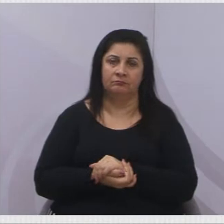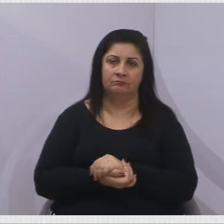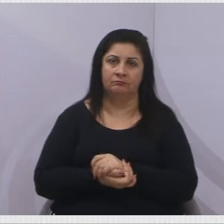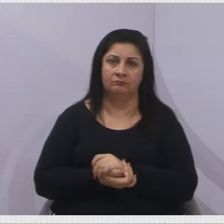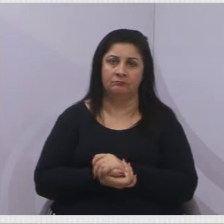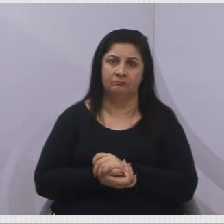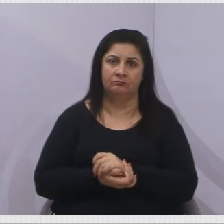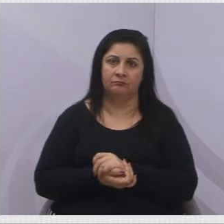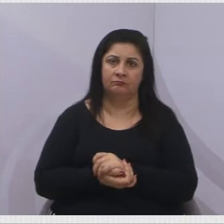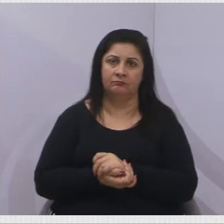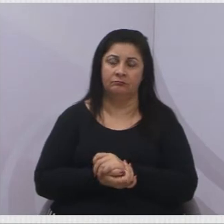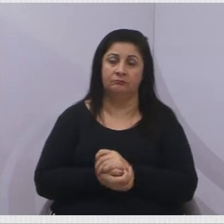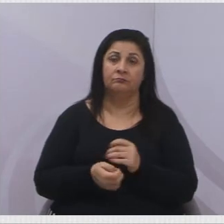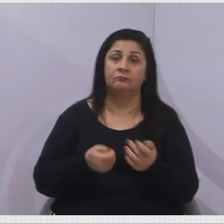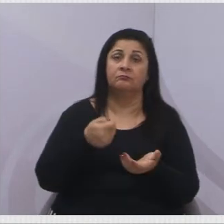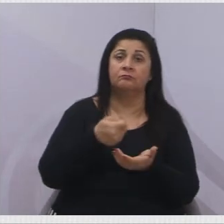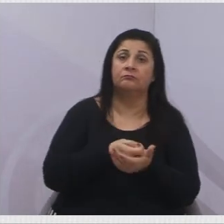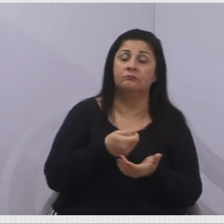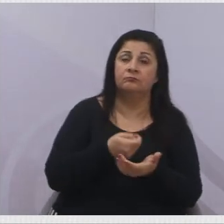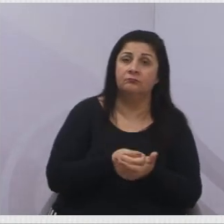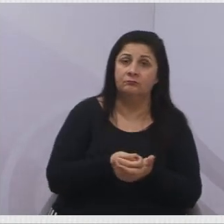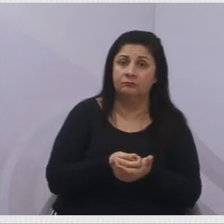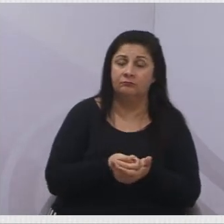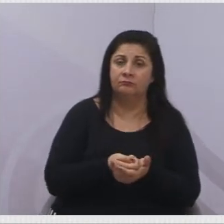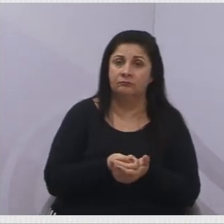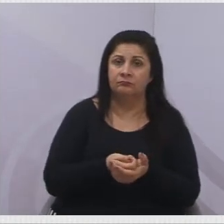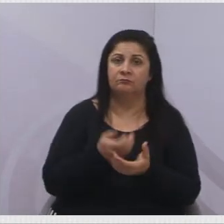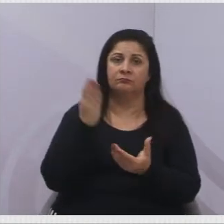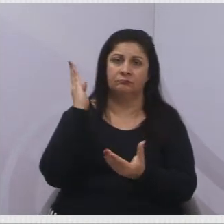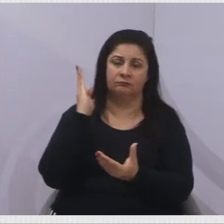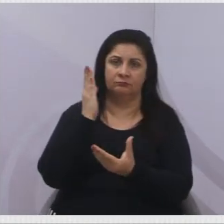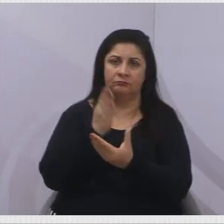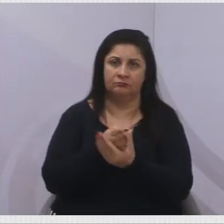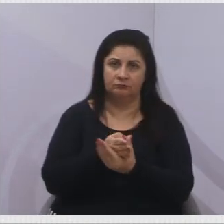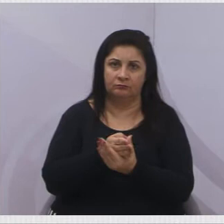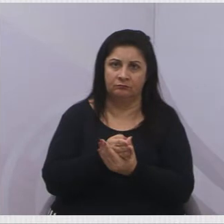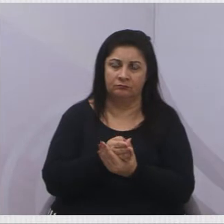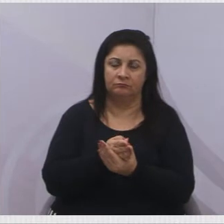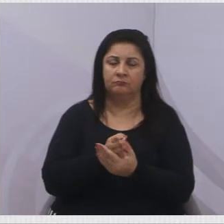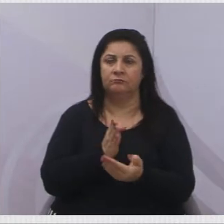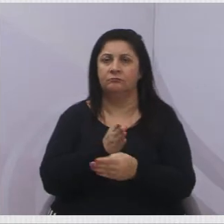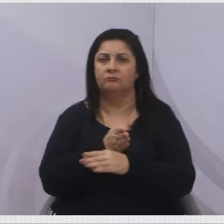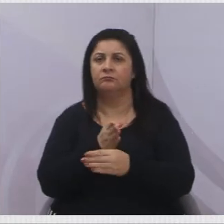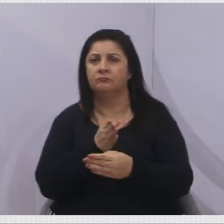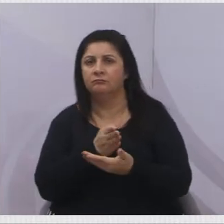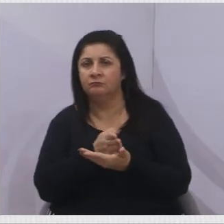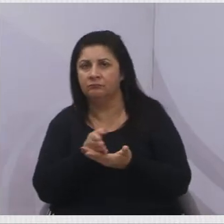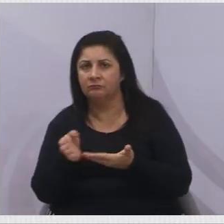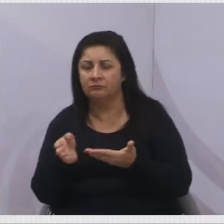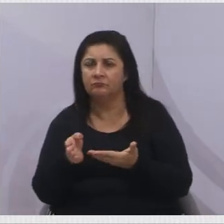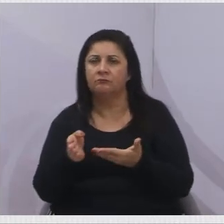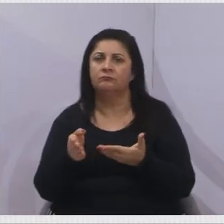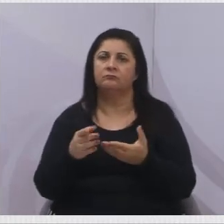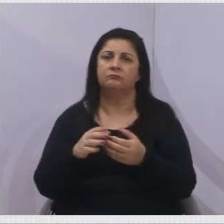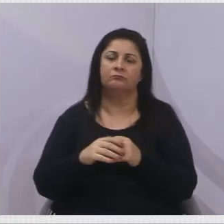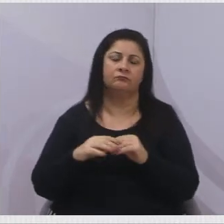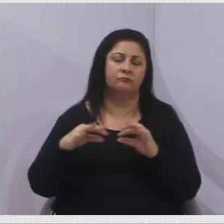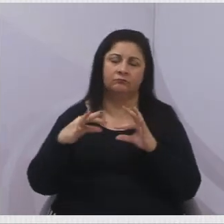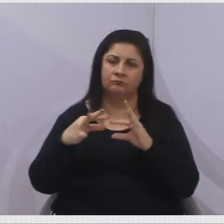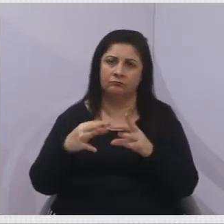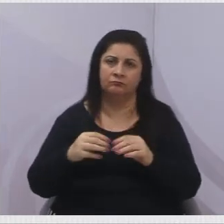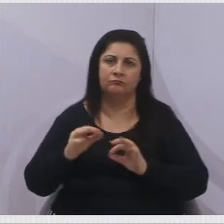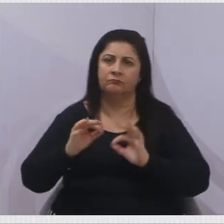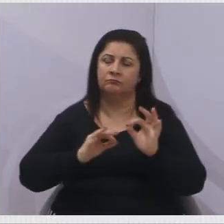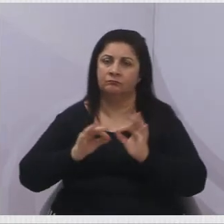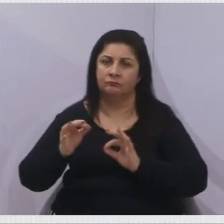relação às despesas de processos, entradas, cumpridos ou cumprido pelo município, inseridos